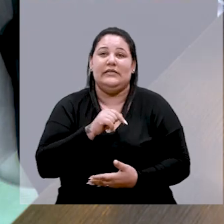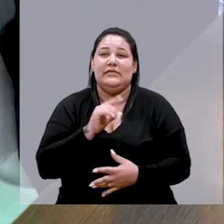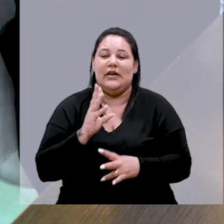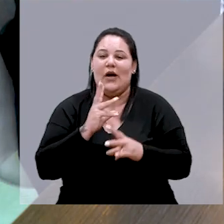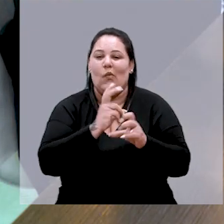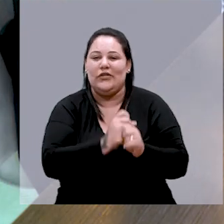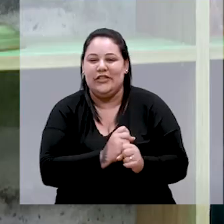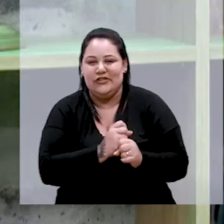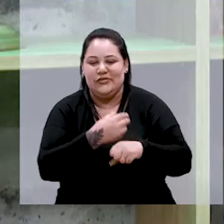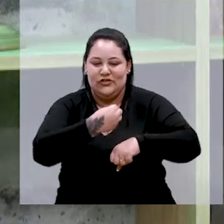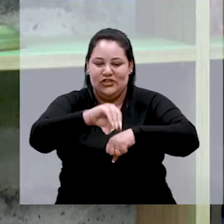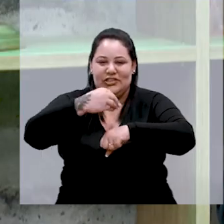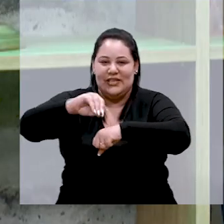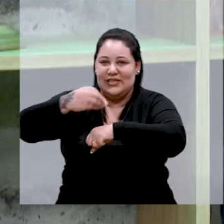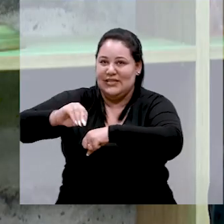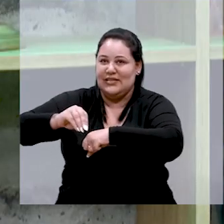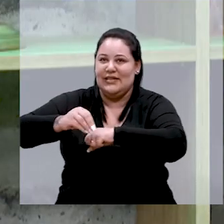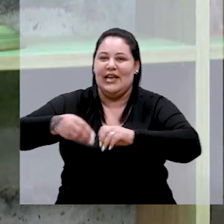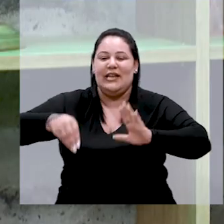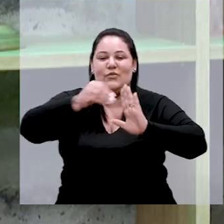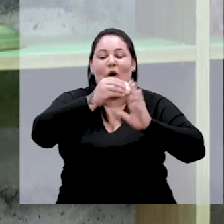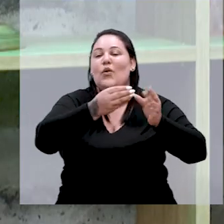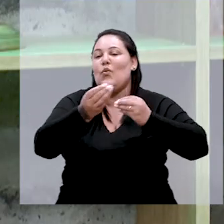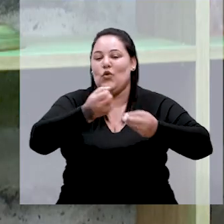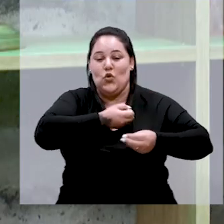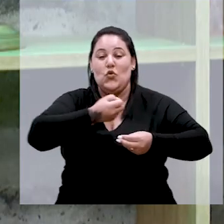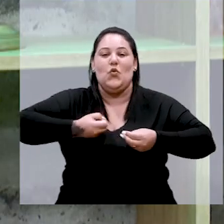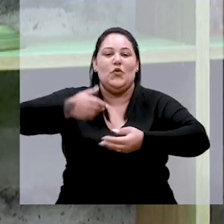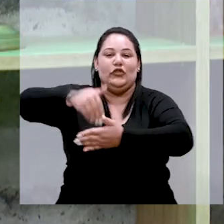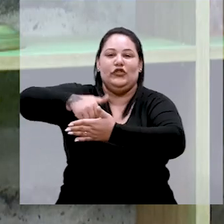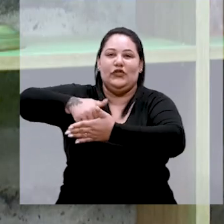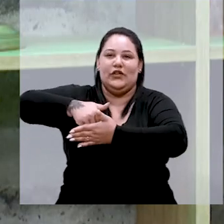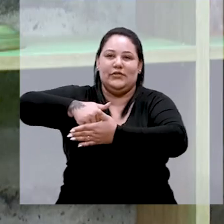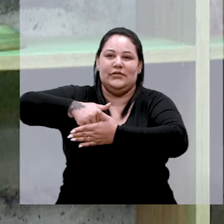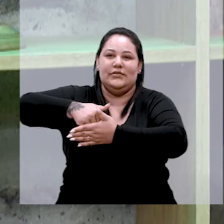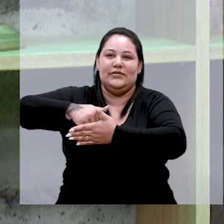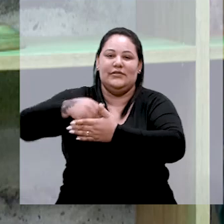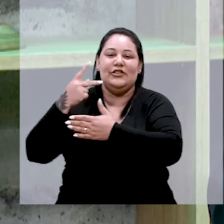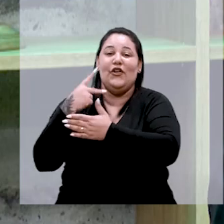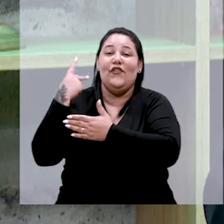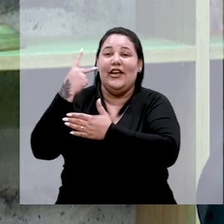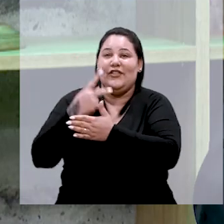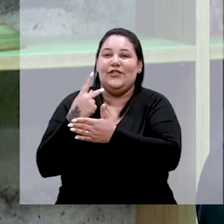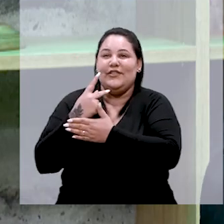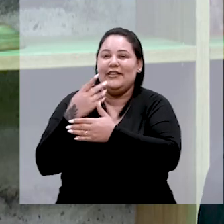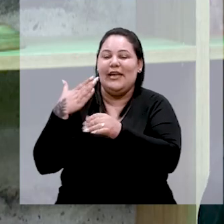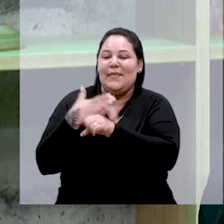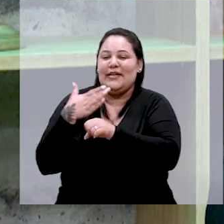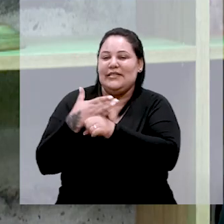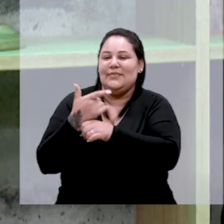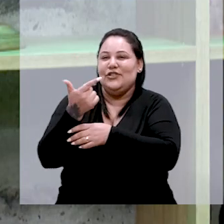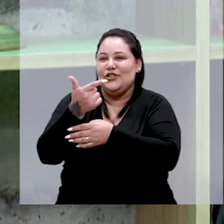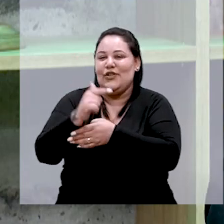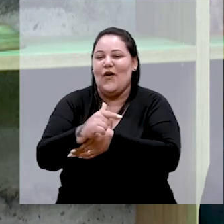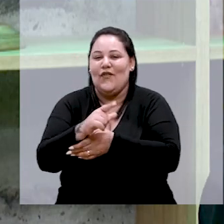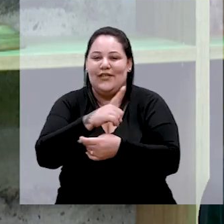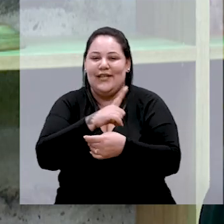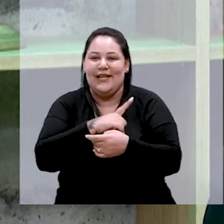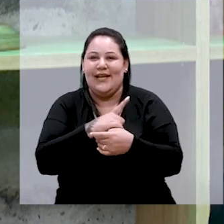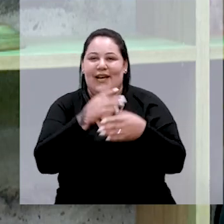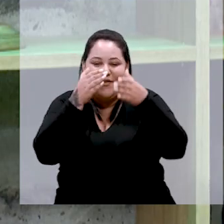quantitativo, de indicações e tal, e eles colocam muito isso, né? E o vereador que se reelegeu, ele já tem um viés um pouco